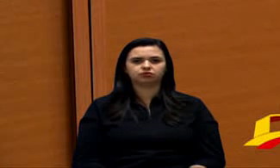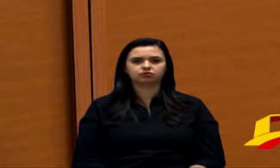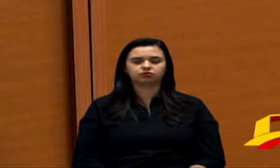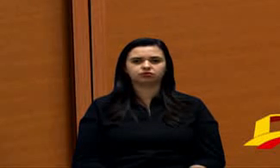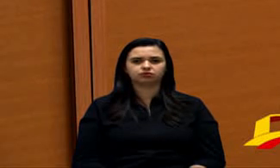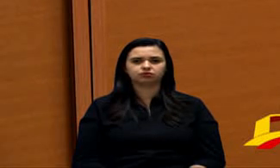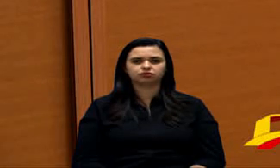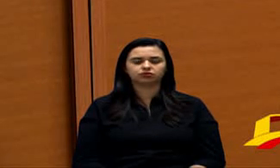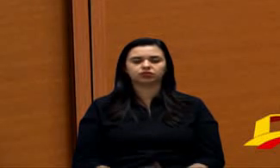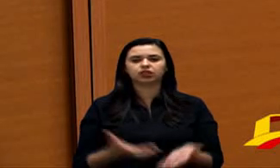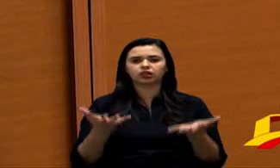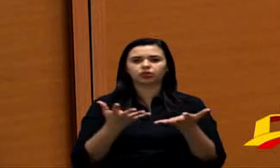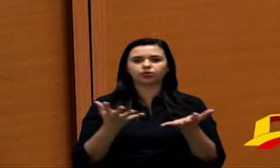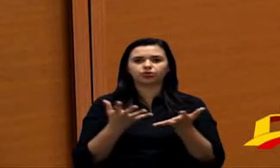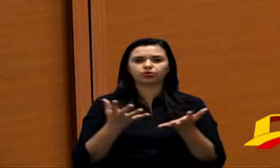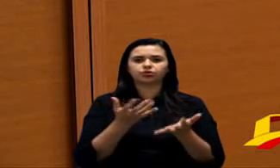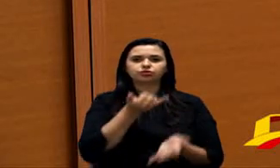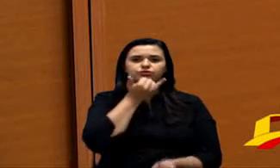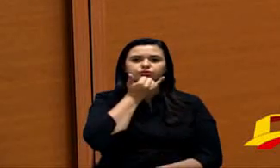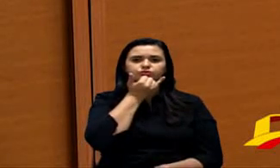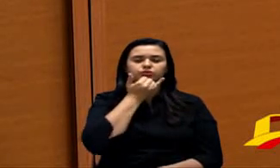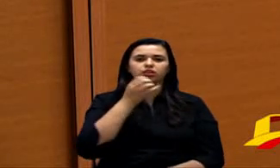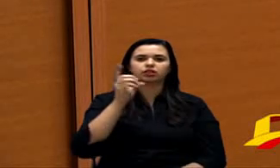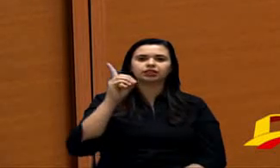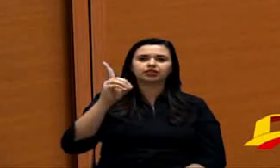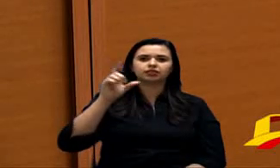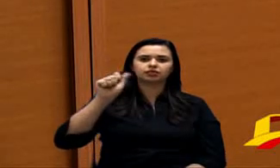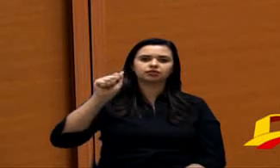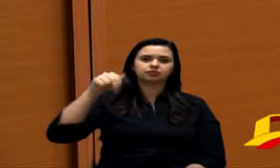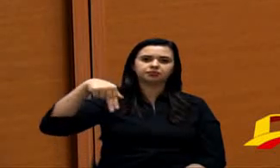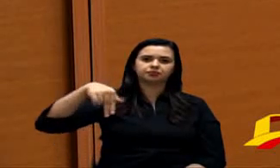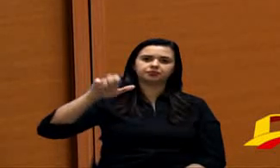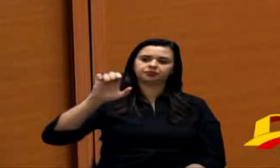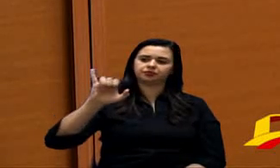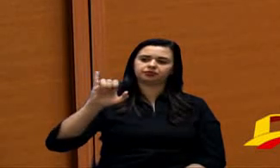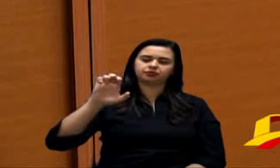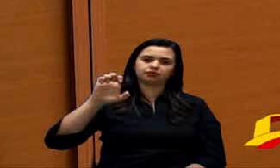É o Daniel que vai falar. Daniel Moura, tá? Desculpa aí, Ana. É Daniel.